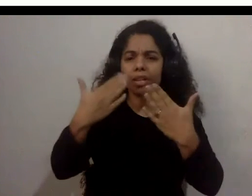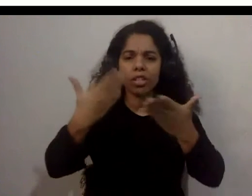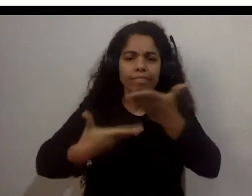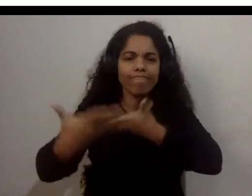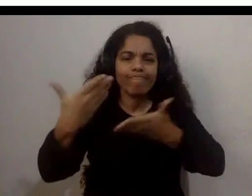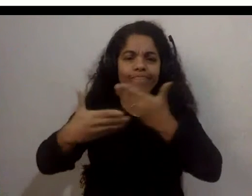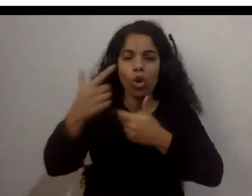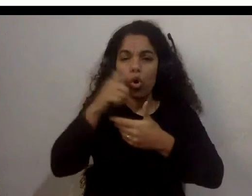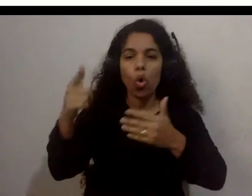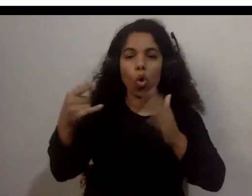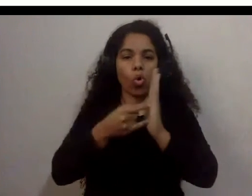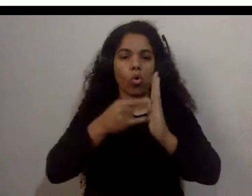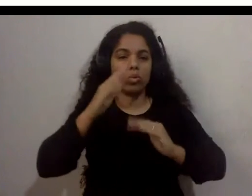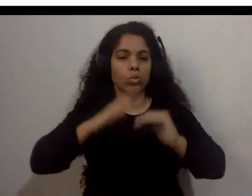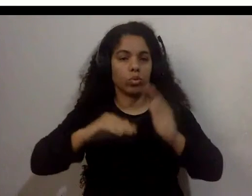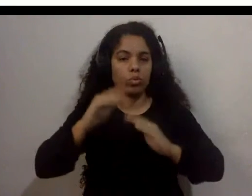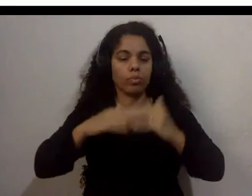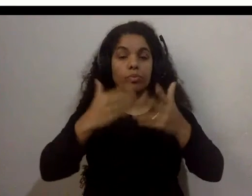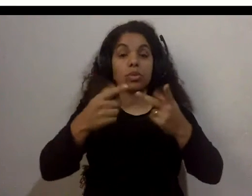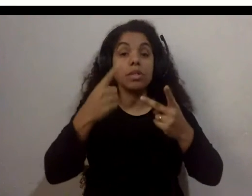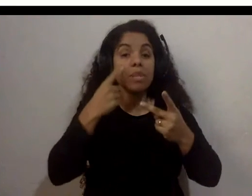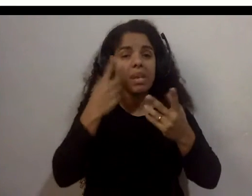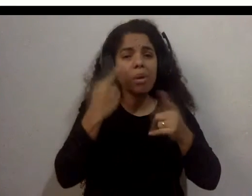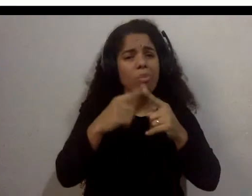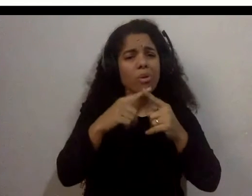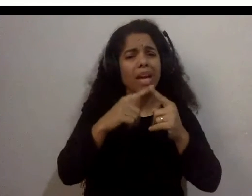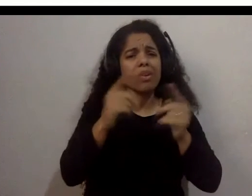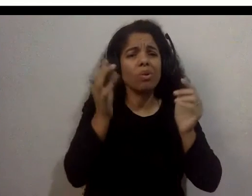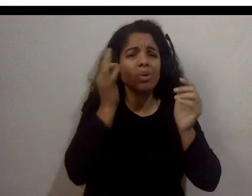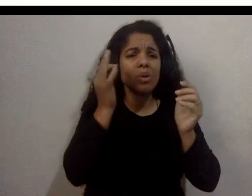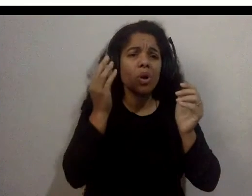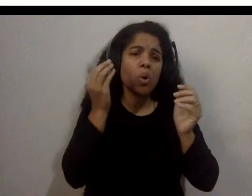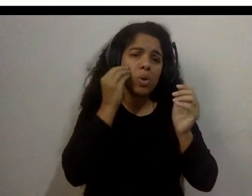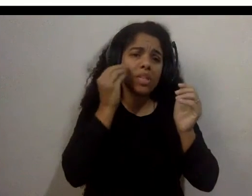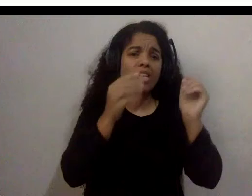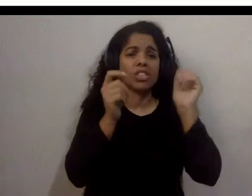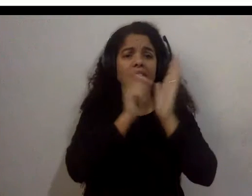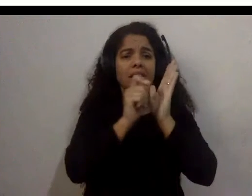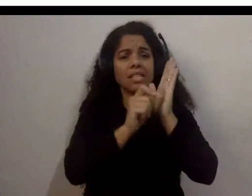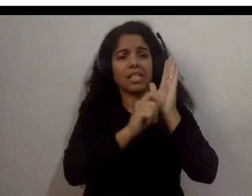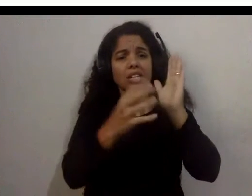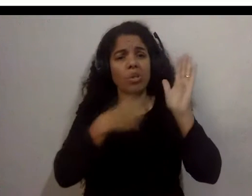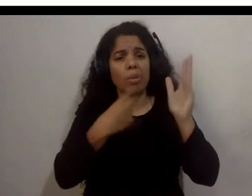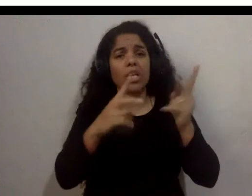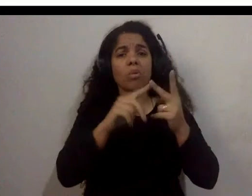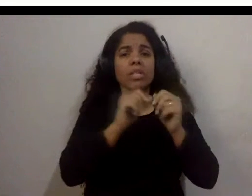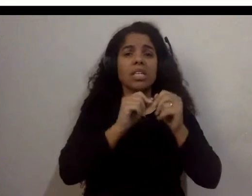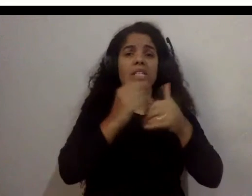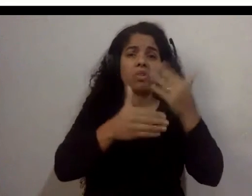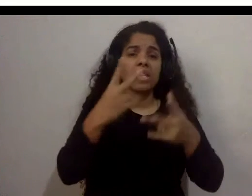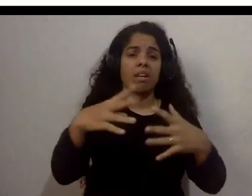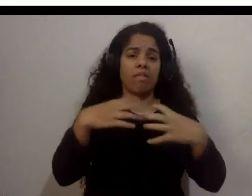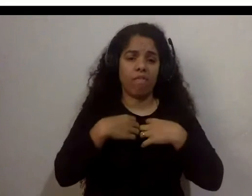com outros desenvolvedores para poder explicar por que o teste está sendo escrito de uma maneira ou por que que o teste está sendo desenvolvido daquela